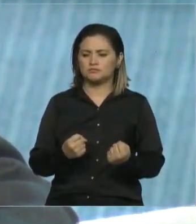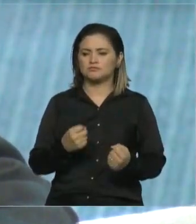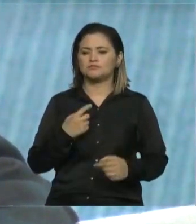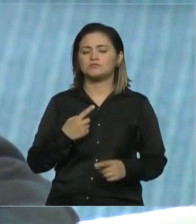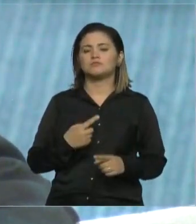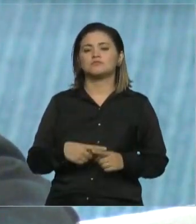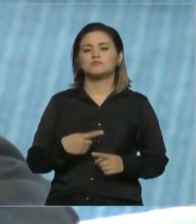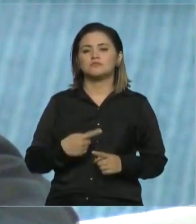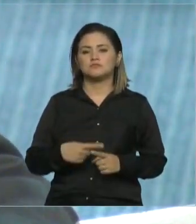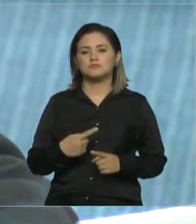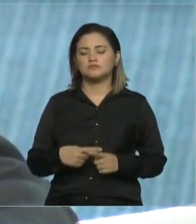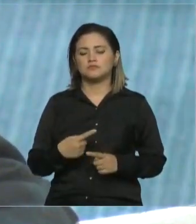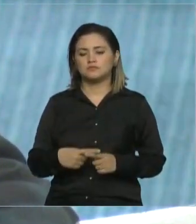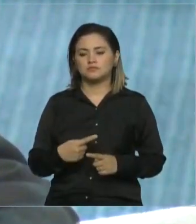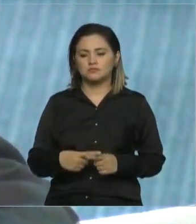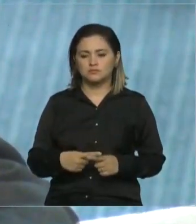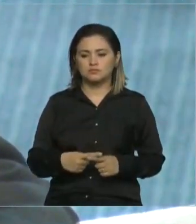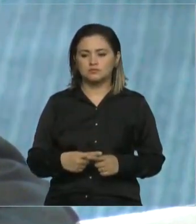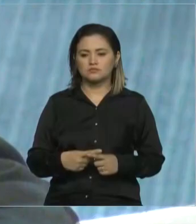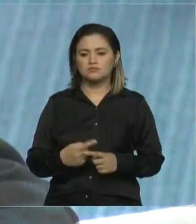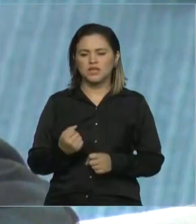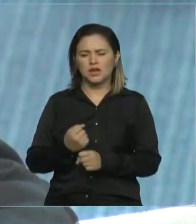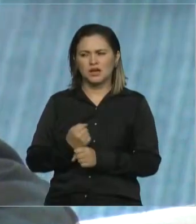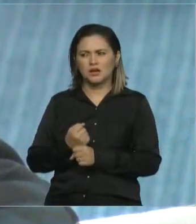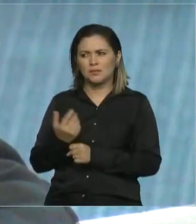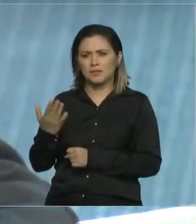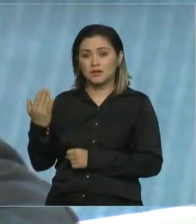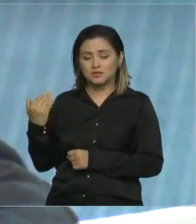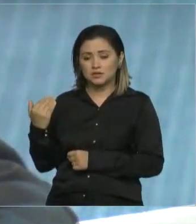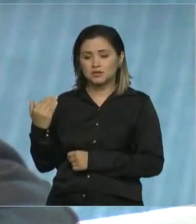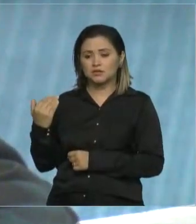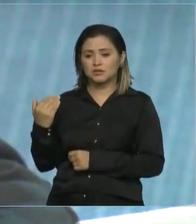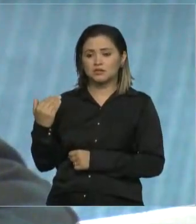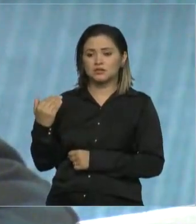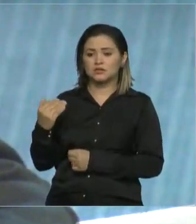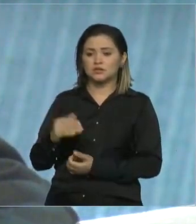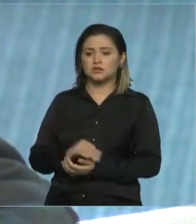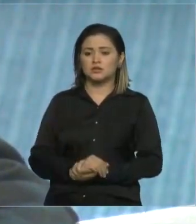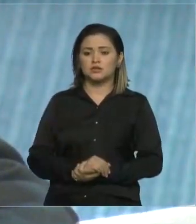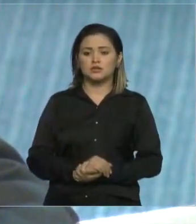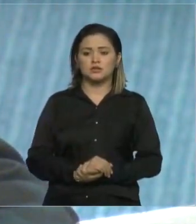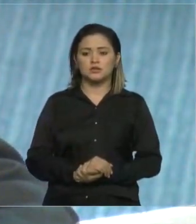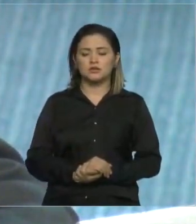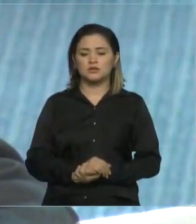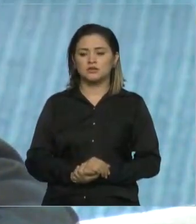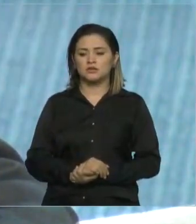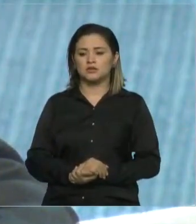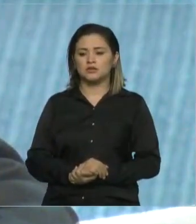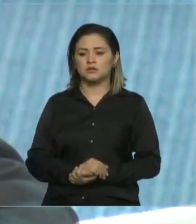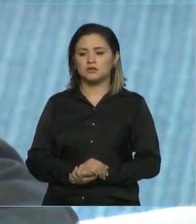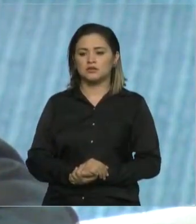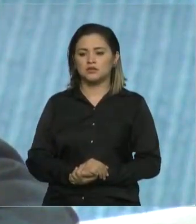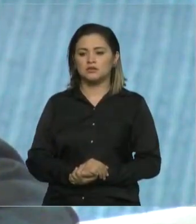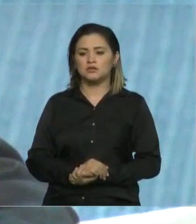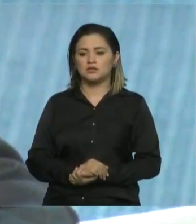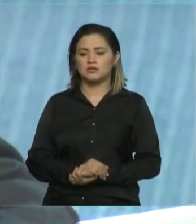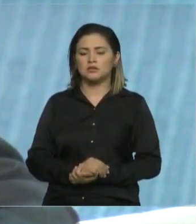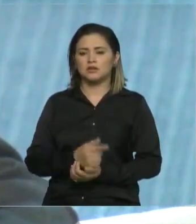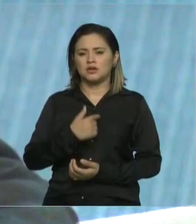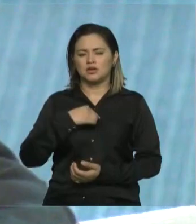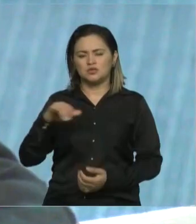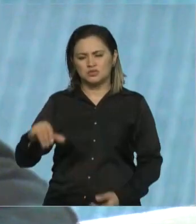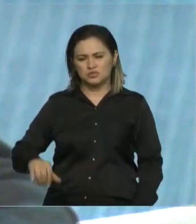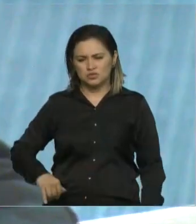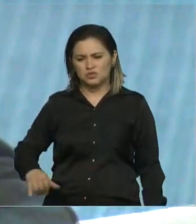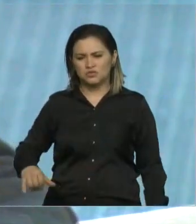eu, há anos atrás, também senti algumas coisas com o filho meu. Passei, mas eu sei que é difícil.